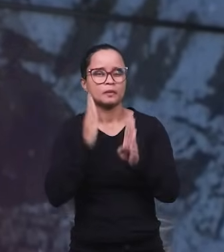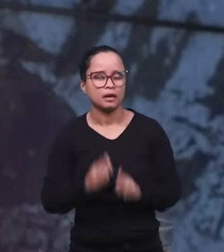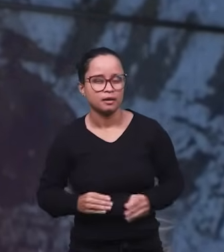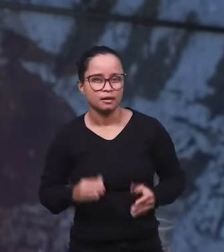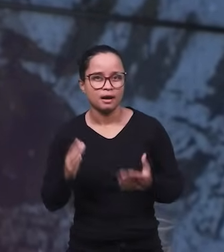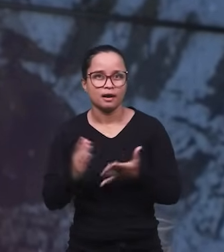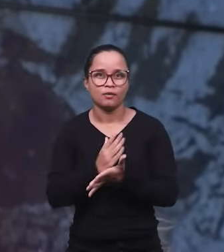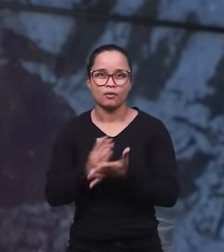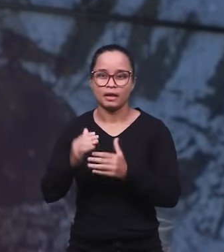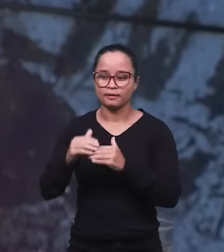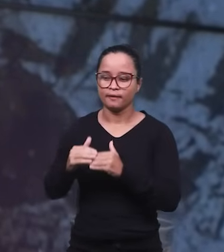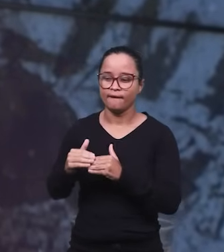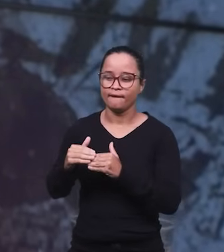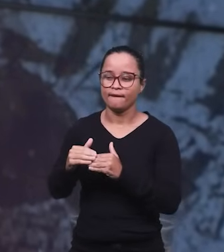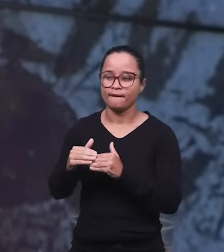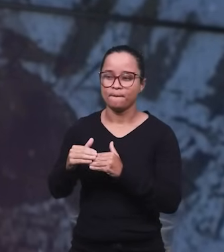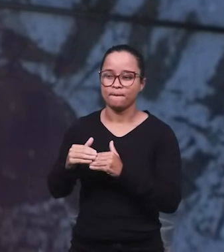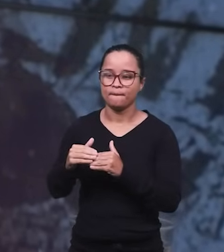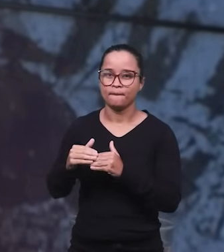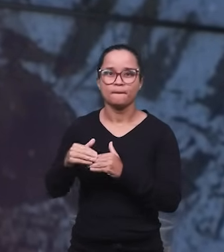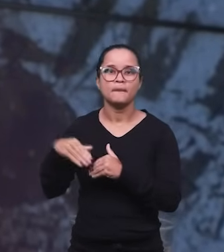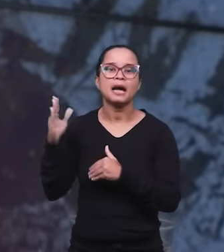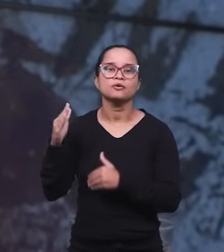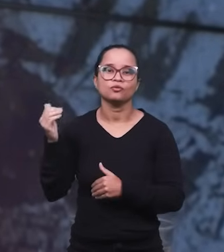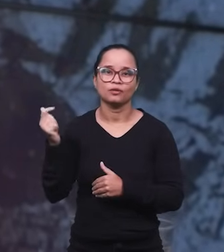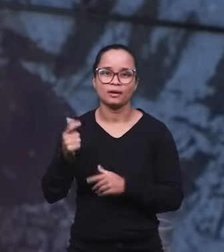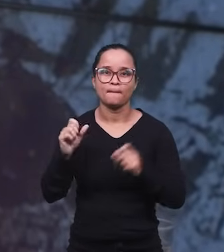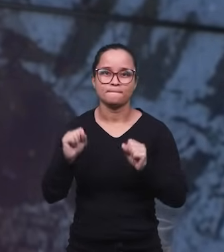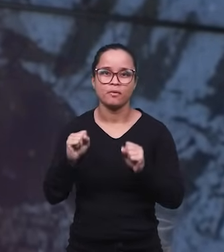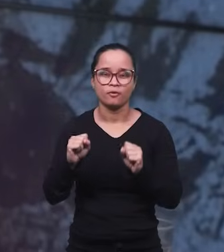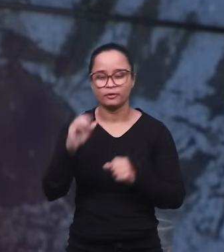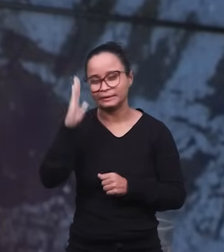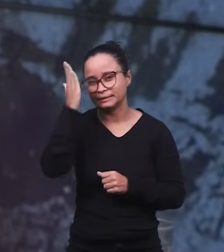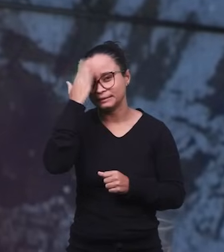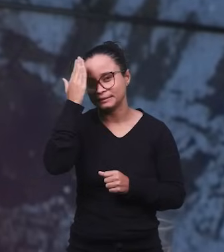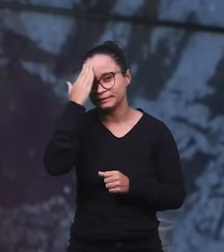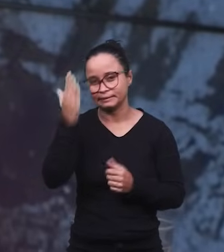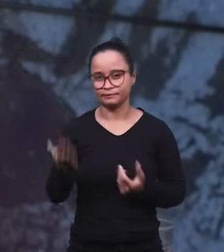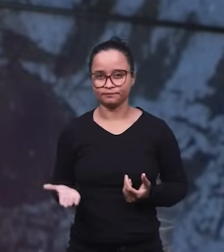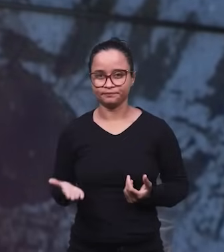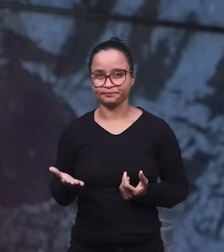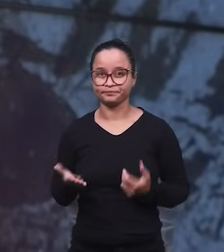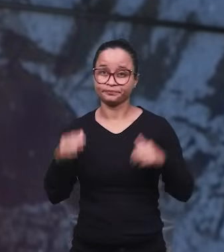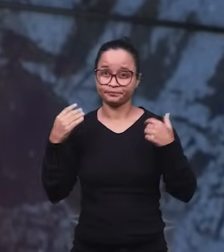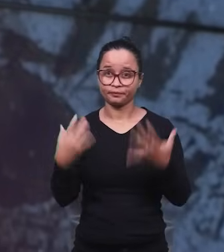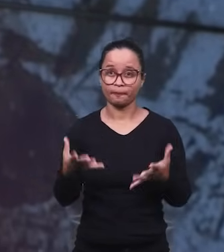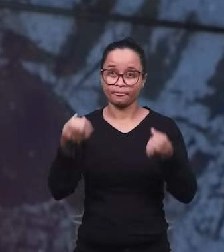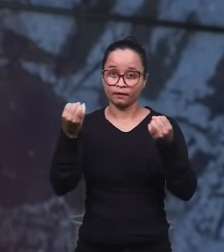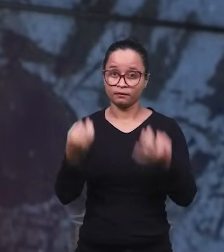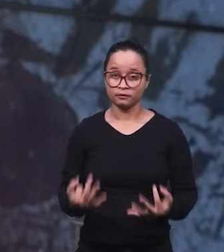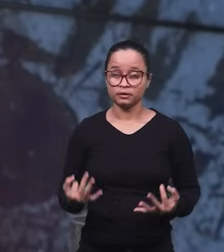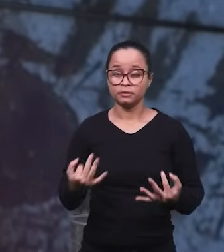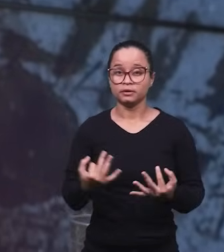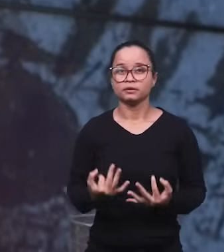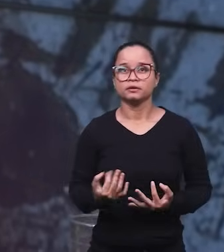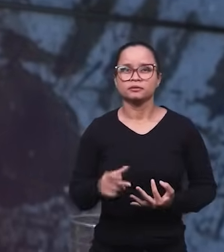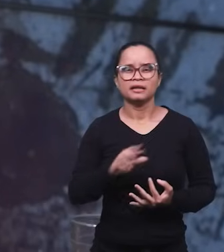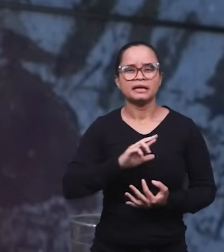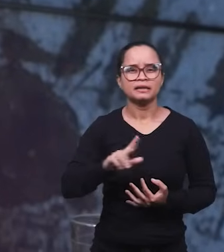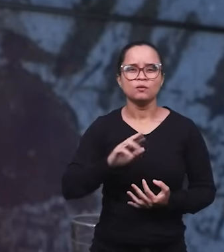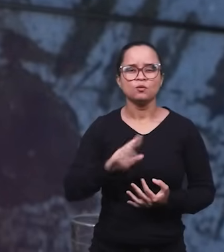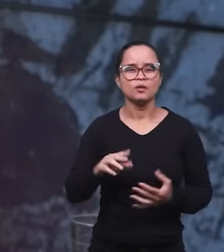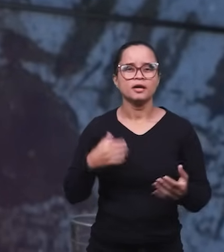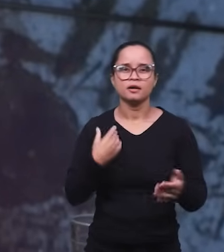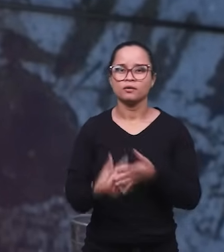algo que estava além da sua compreensão. Então Einstein ali, ele, como eu falei, ele tinha uma questão, não é